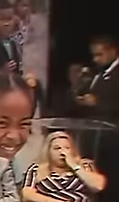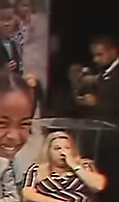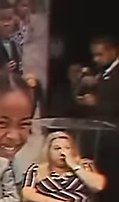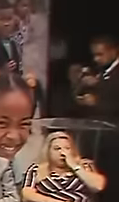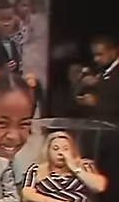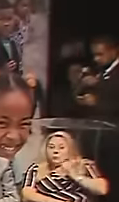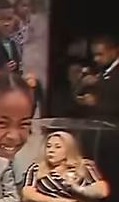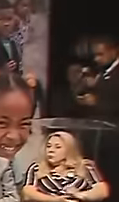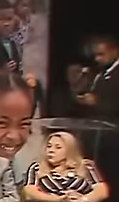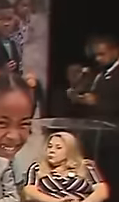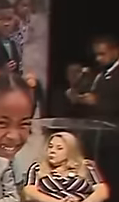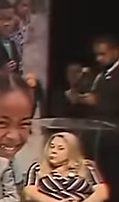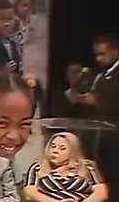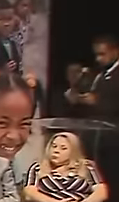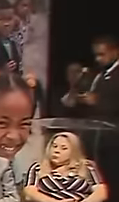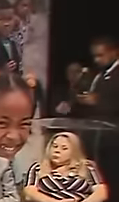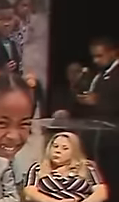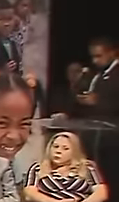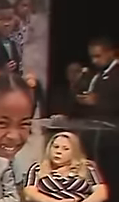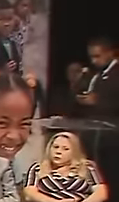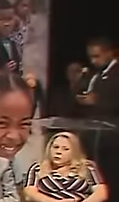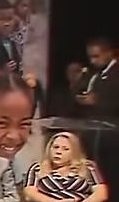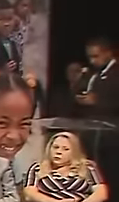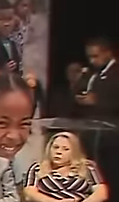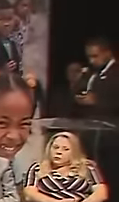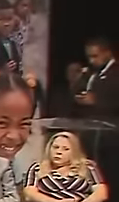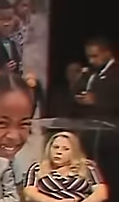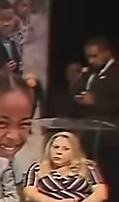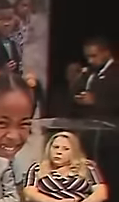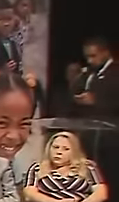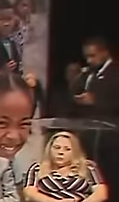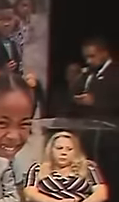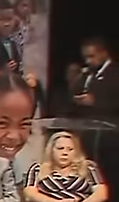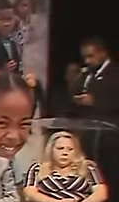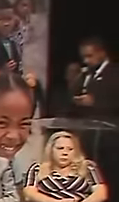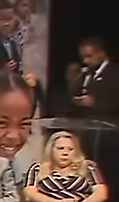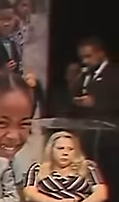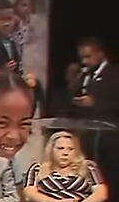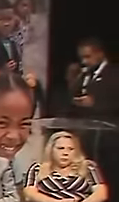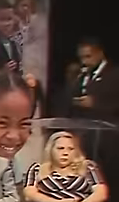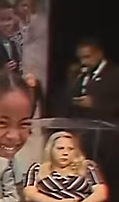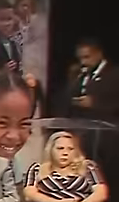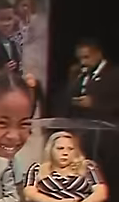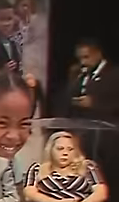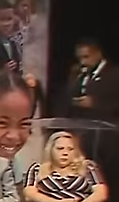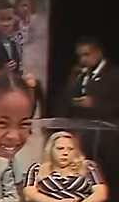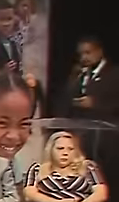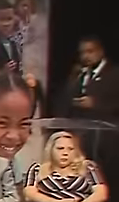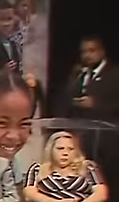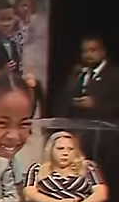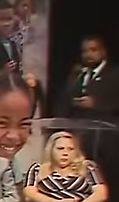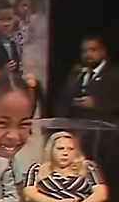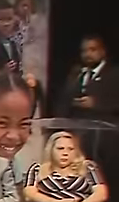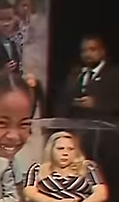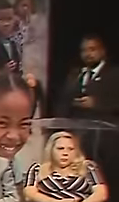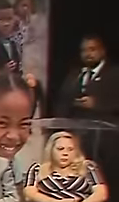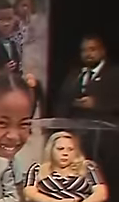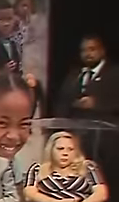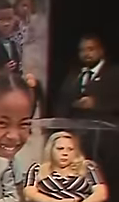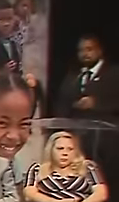grande amigo nosso deputado federal Cícero Almeida deputado federal Nivaldo